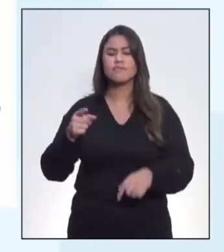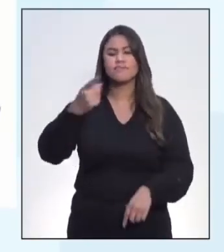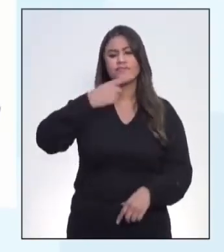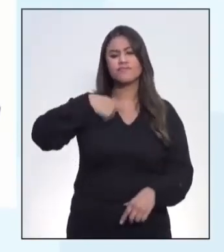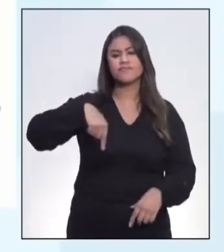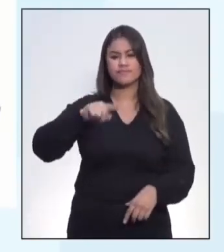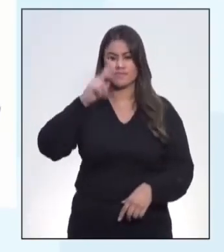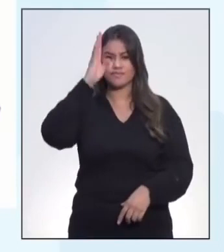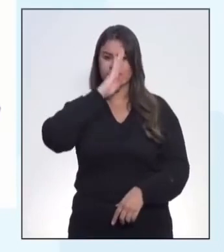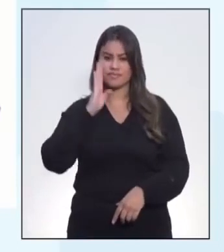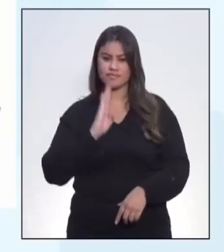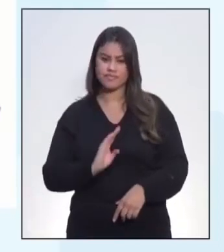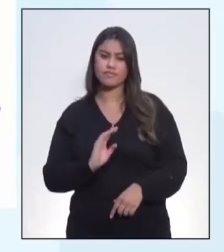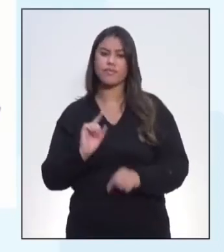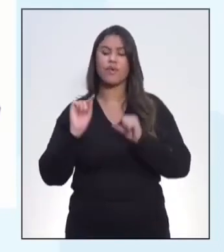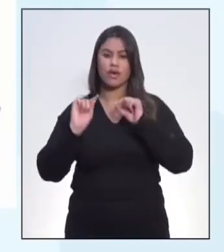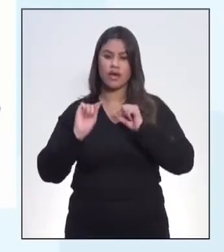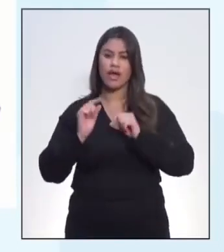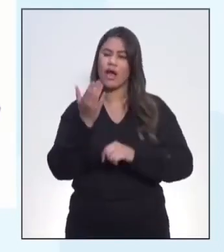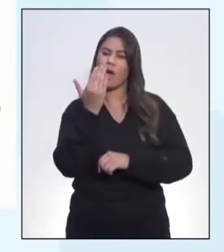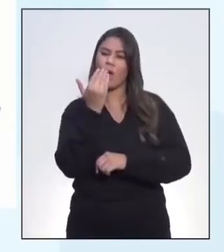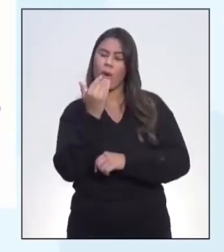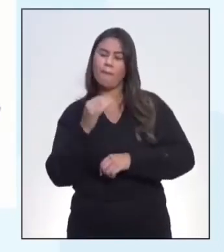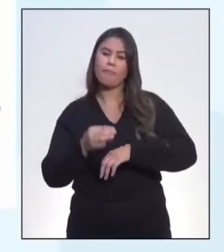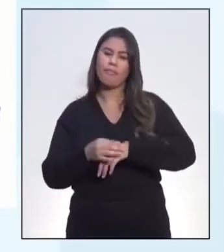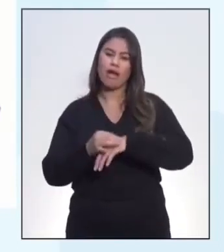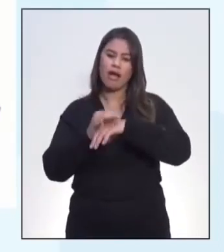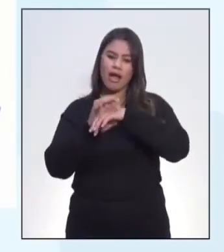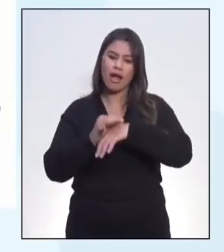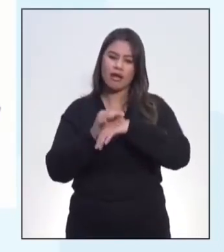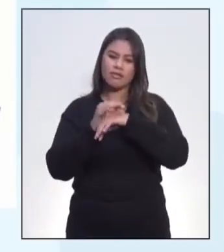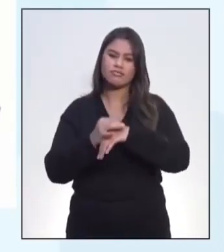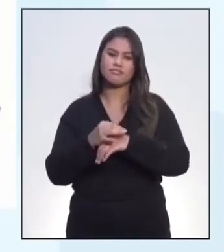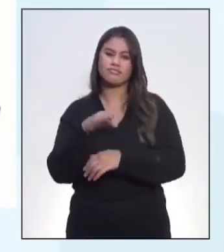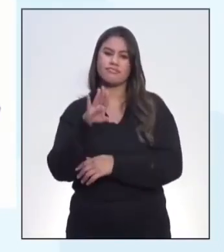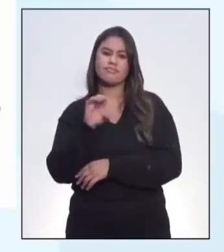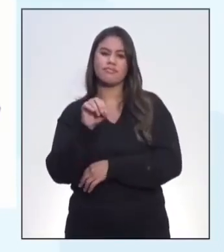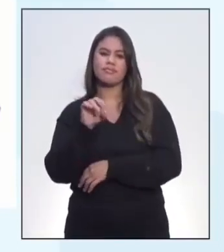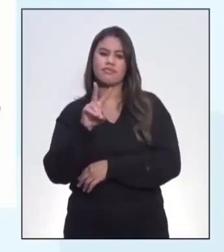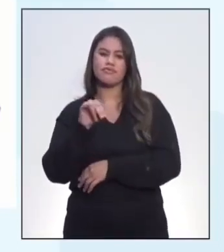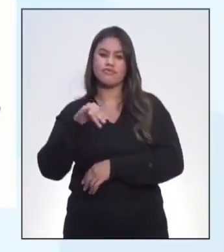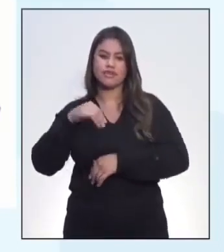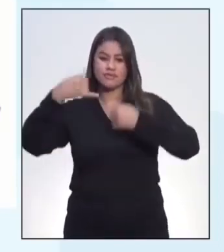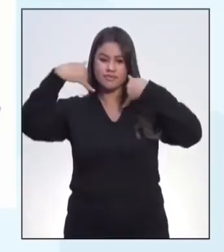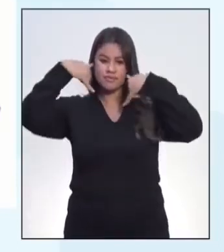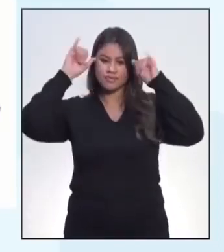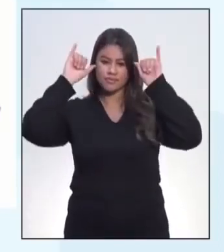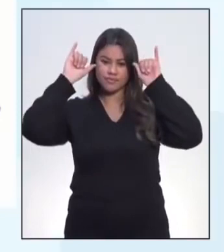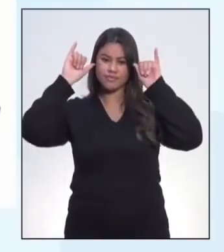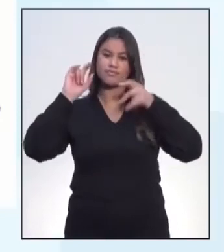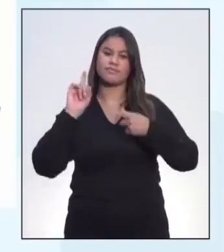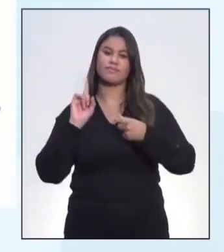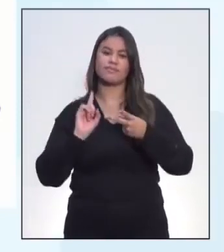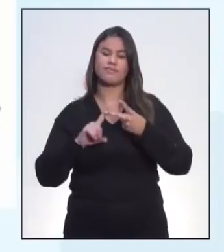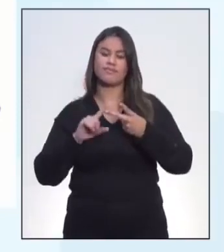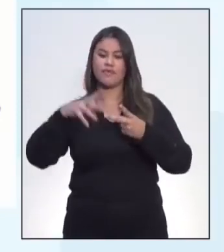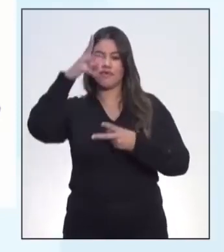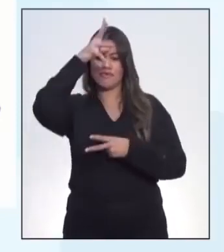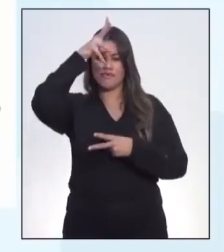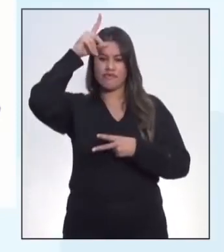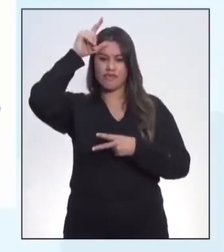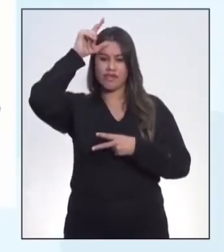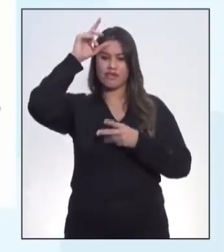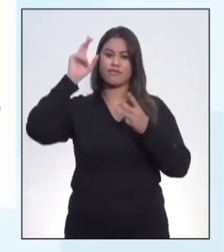de frango, carne suína e quantidade de ovos. Tá? E aí perceba